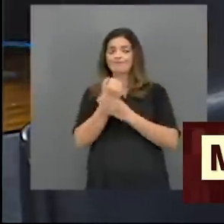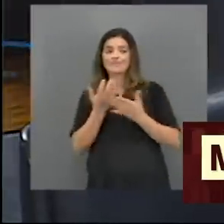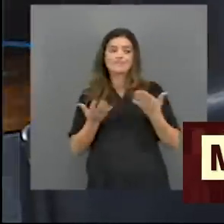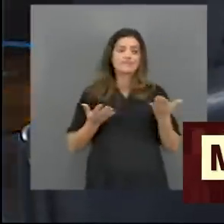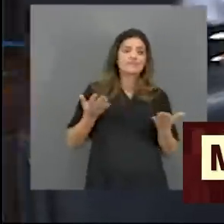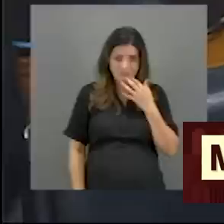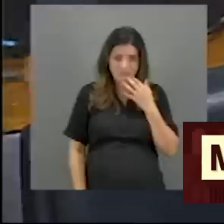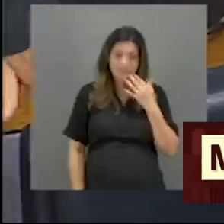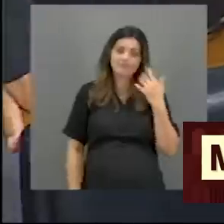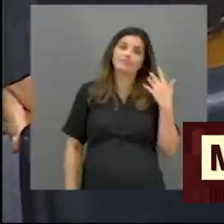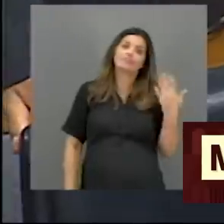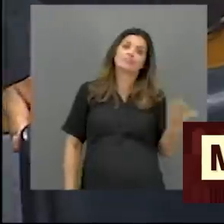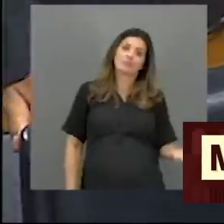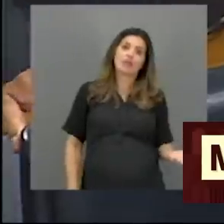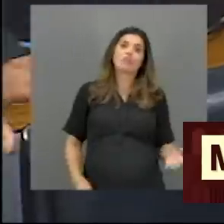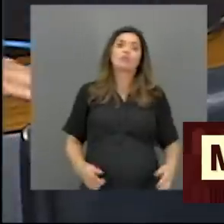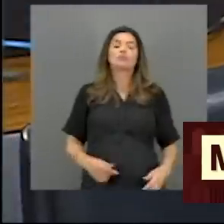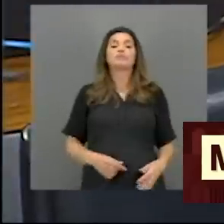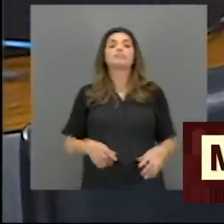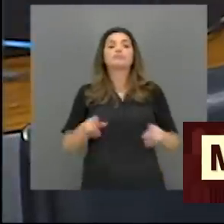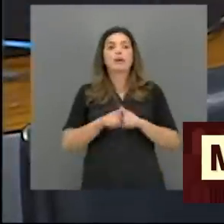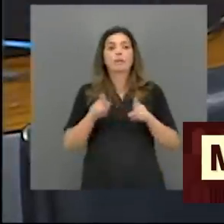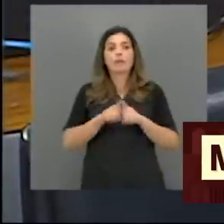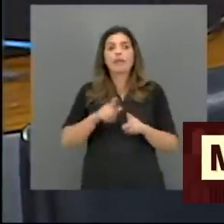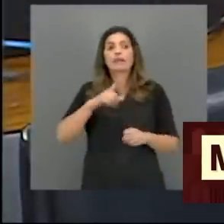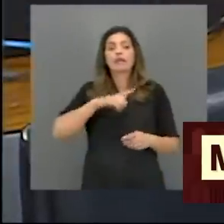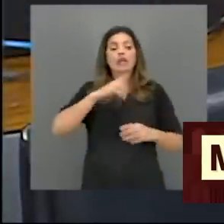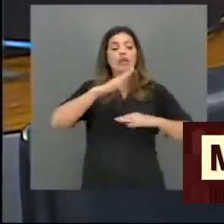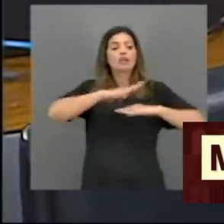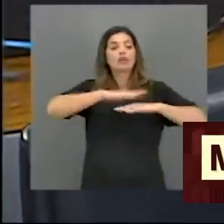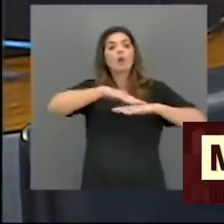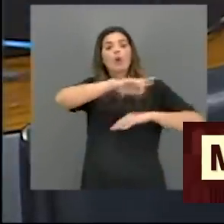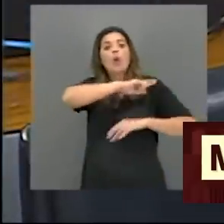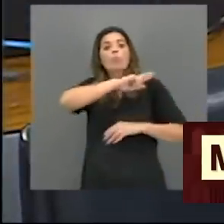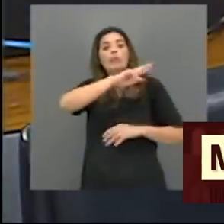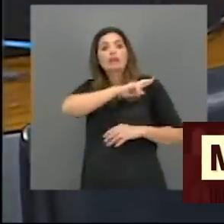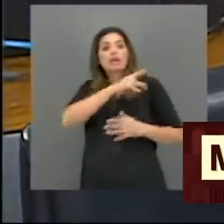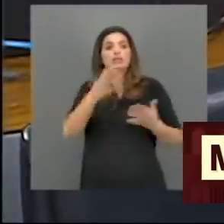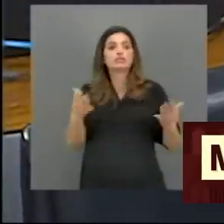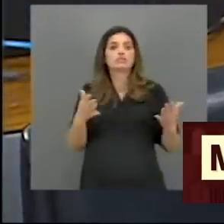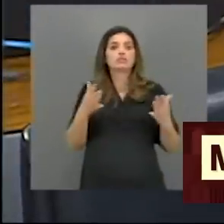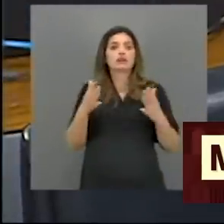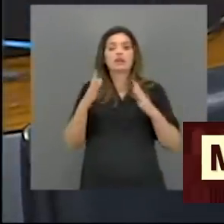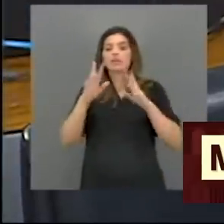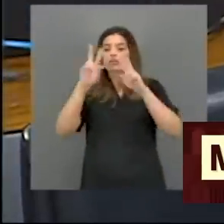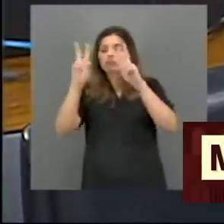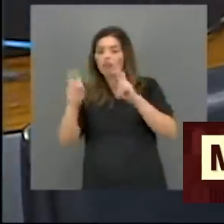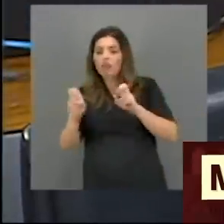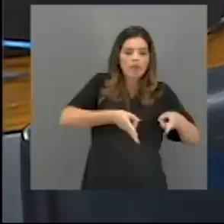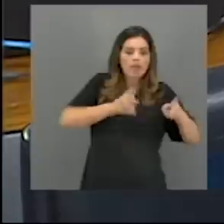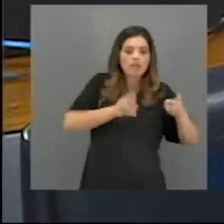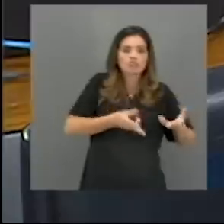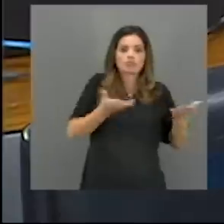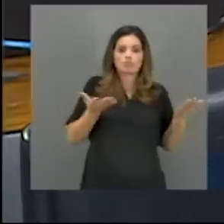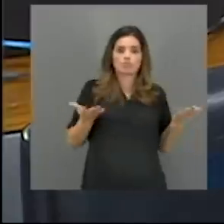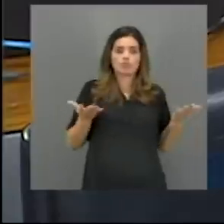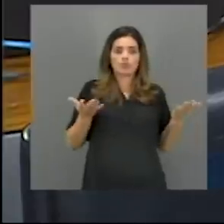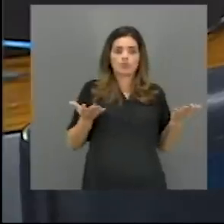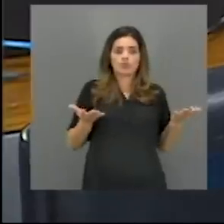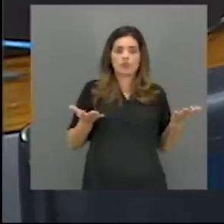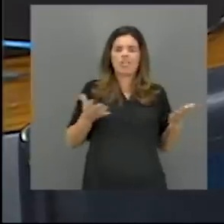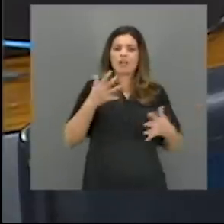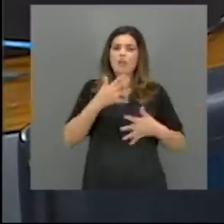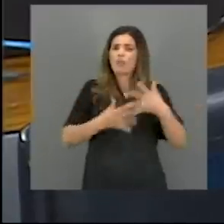frente do empreendedorismo. Sobreposição também de competências, duplicação de temas na mesma estrutura. A confusão